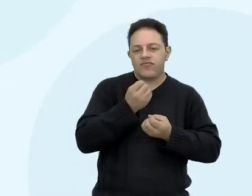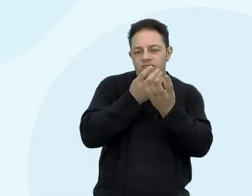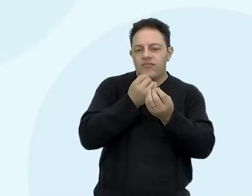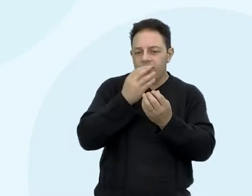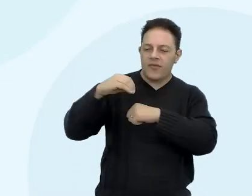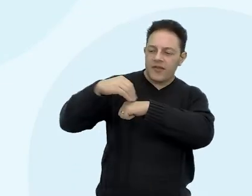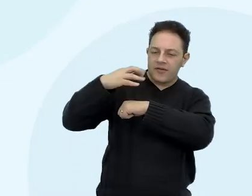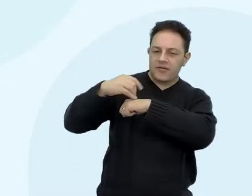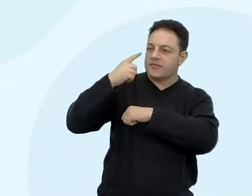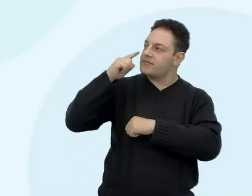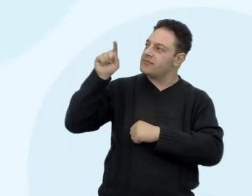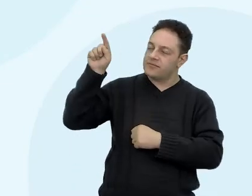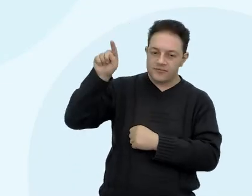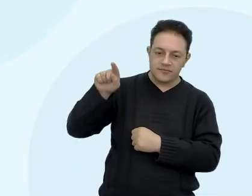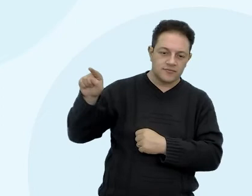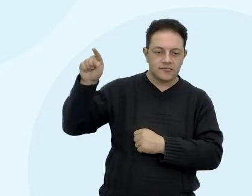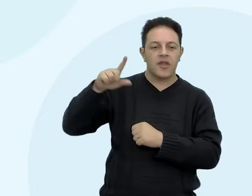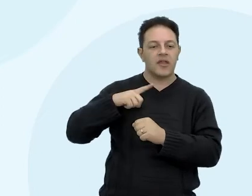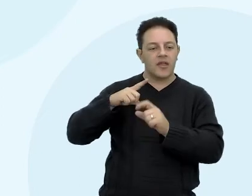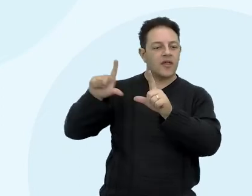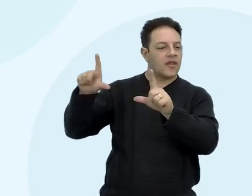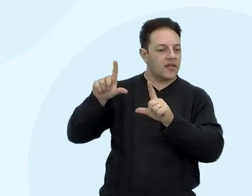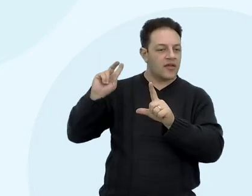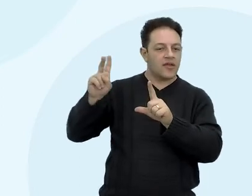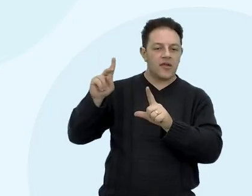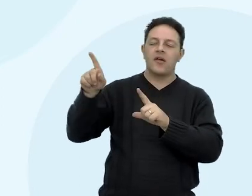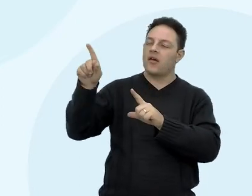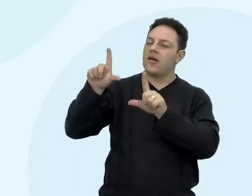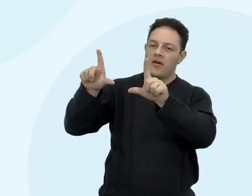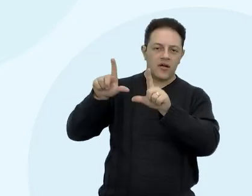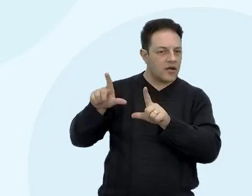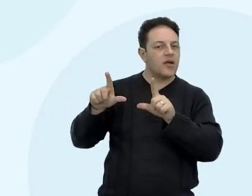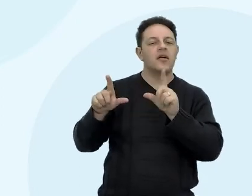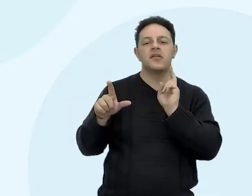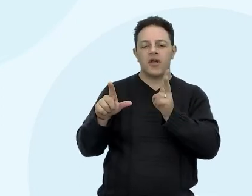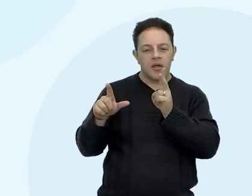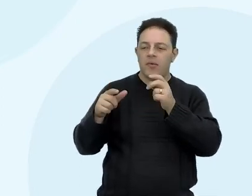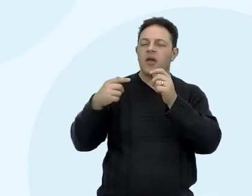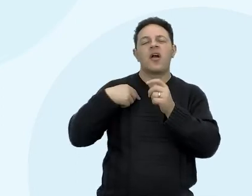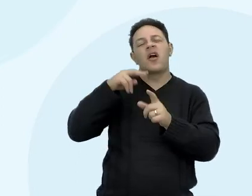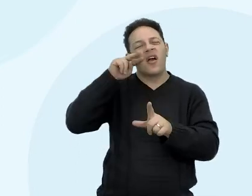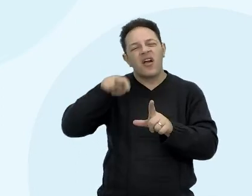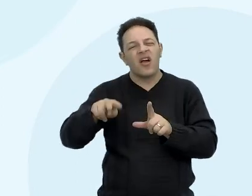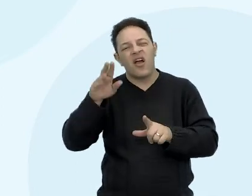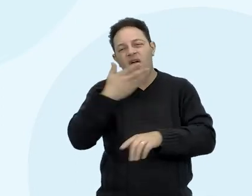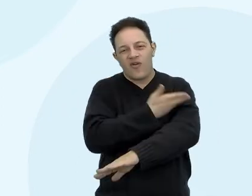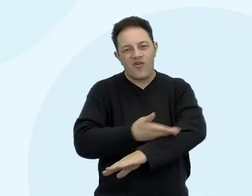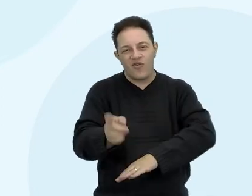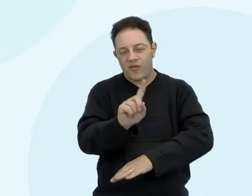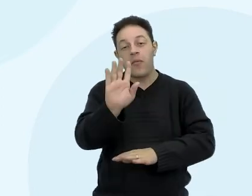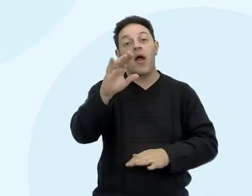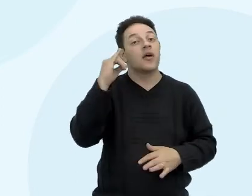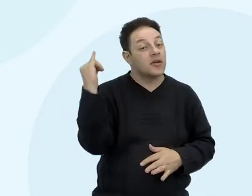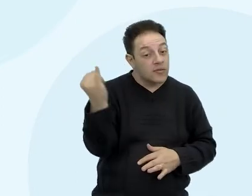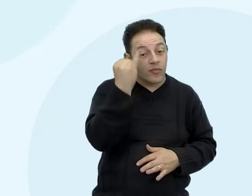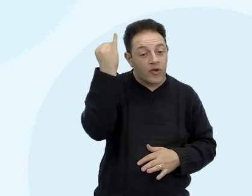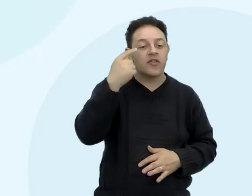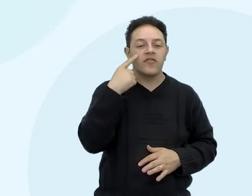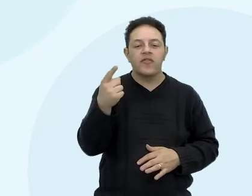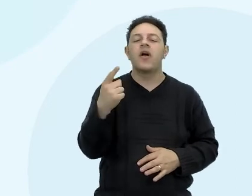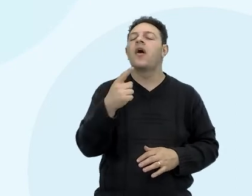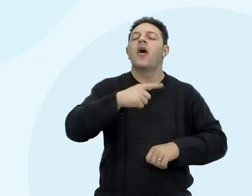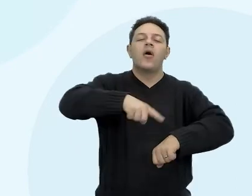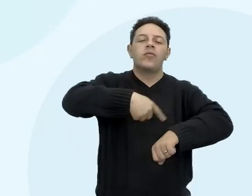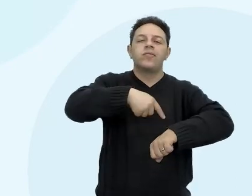né? Geralmente quando a gente recebe sempre essas contas, a gente não fica olhando, mas o que é importante ler é os últimos